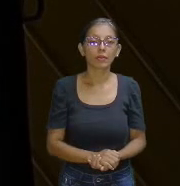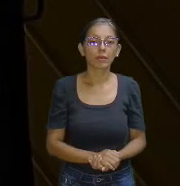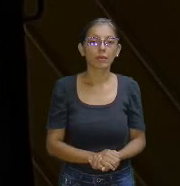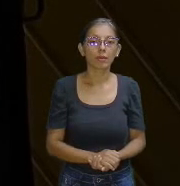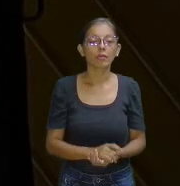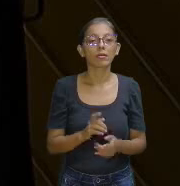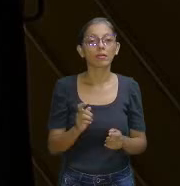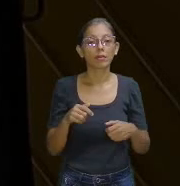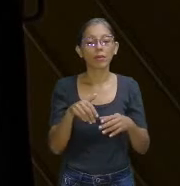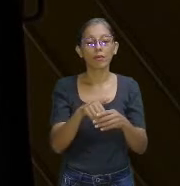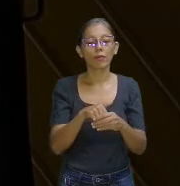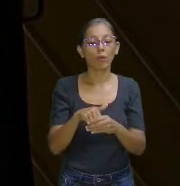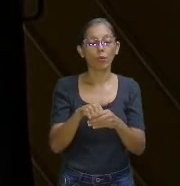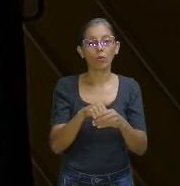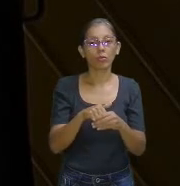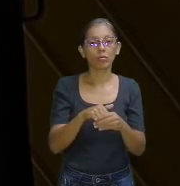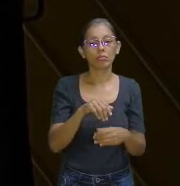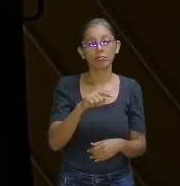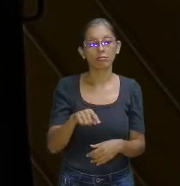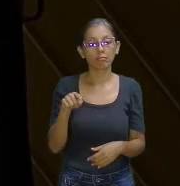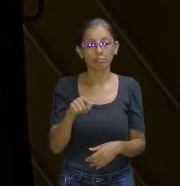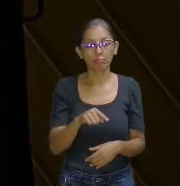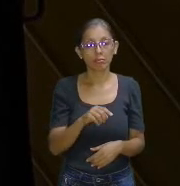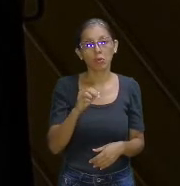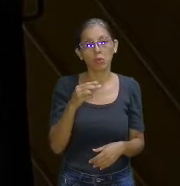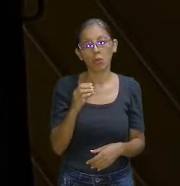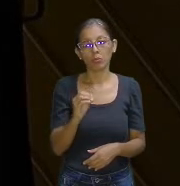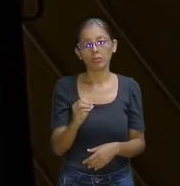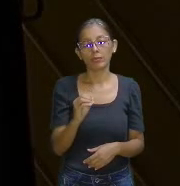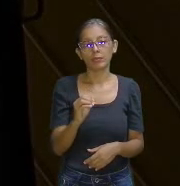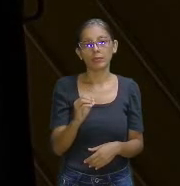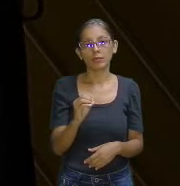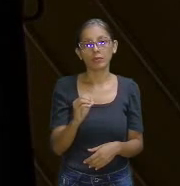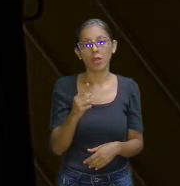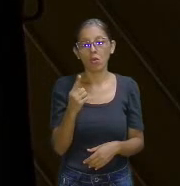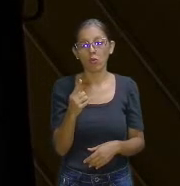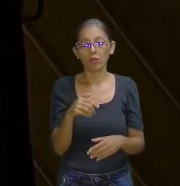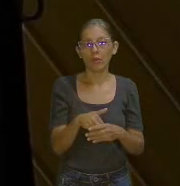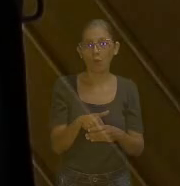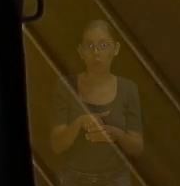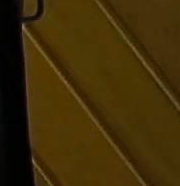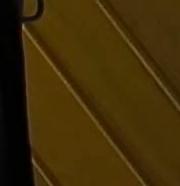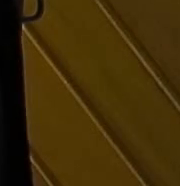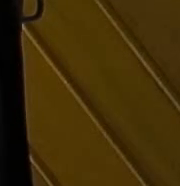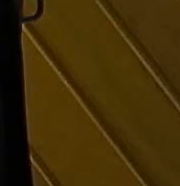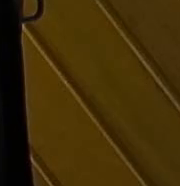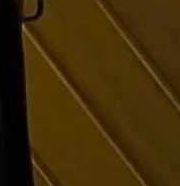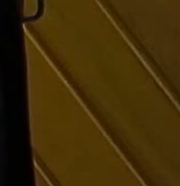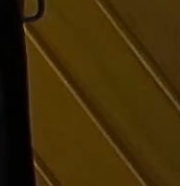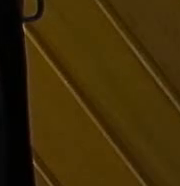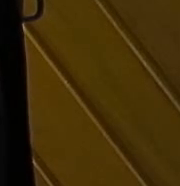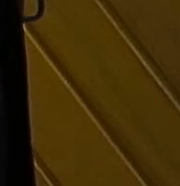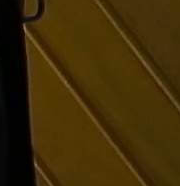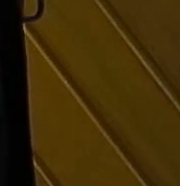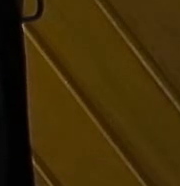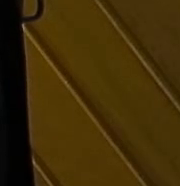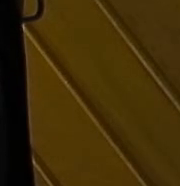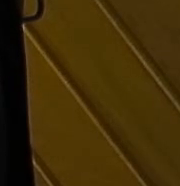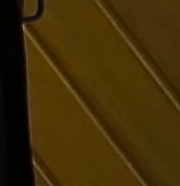composto por votações nulas, reduzidas a 0 ou apenas um voto, prestações de contas padronizadas ou